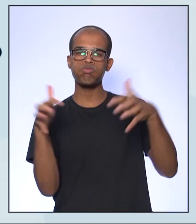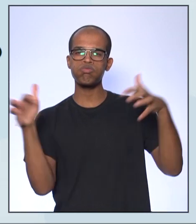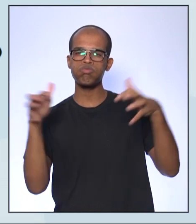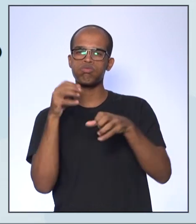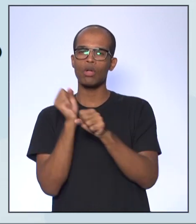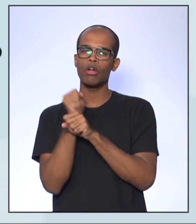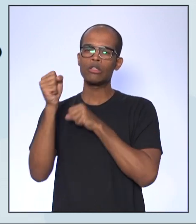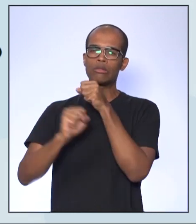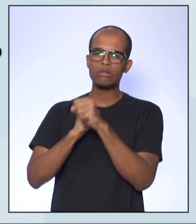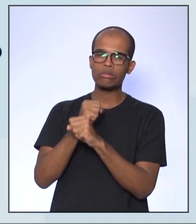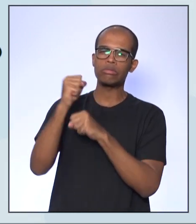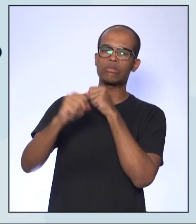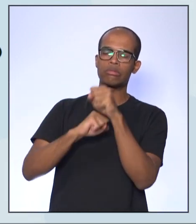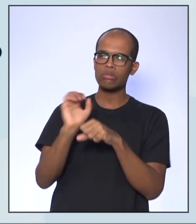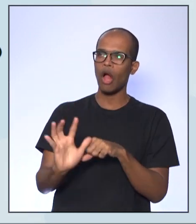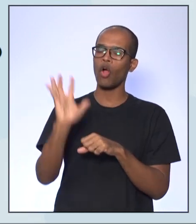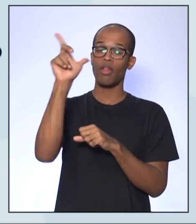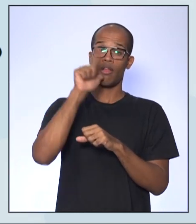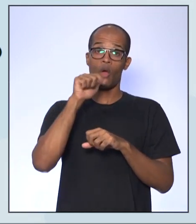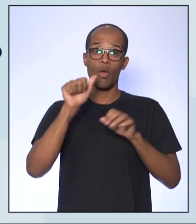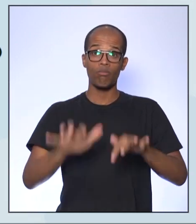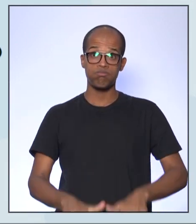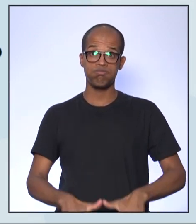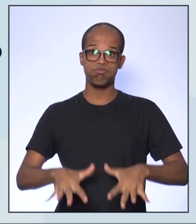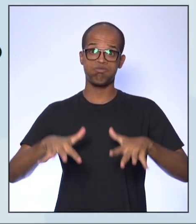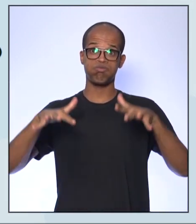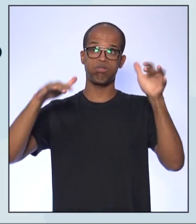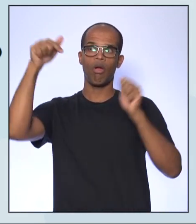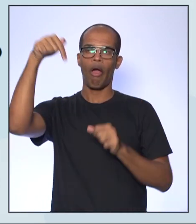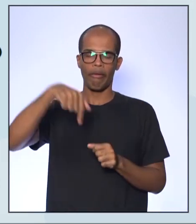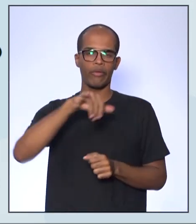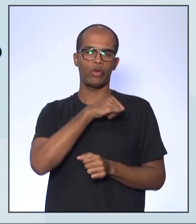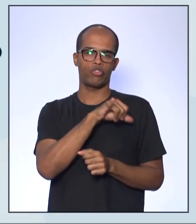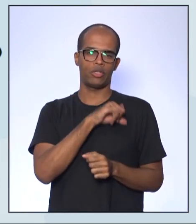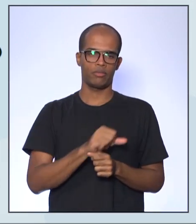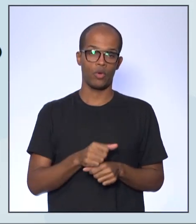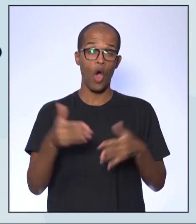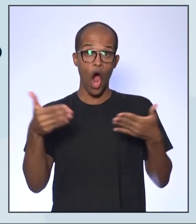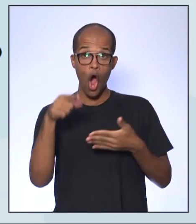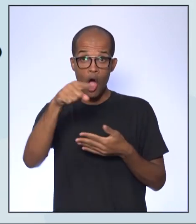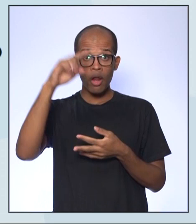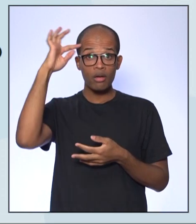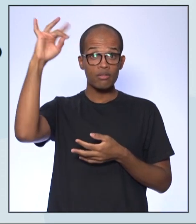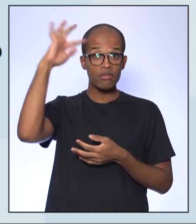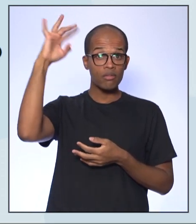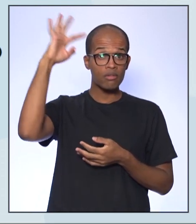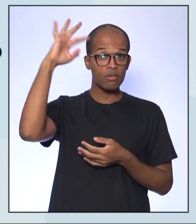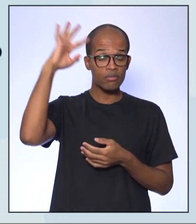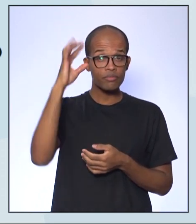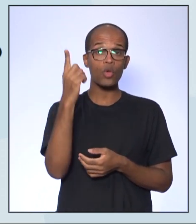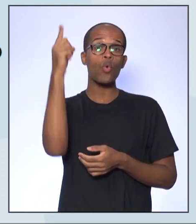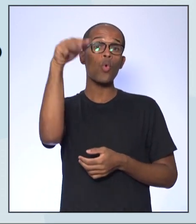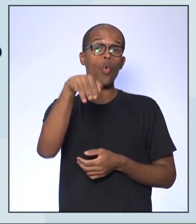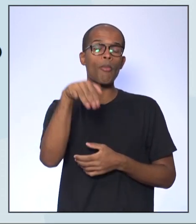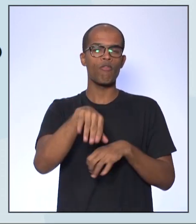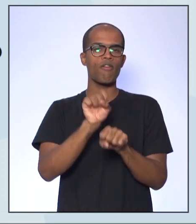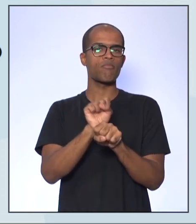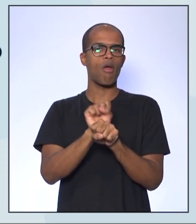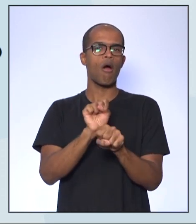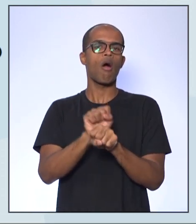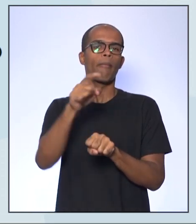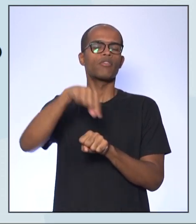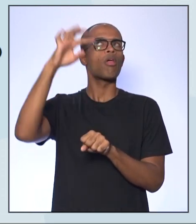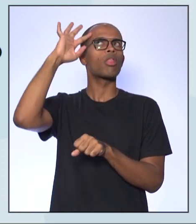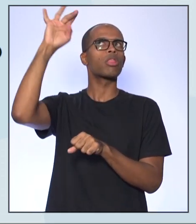no nosso Rio de Janeiro inundações desastrosas. Agora reflita. Vamos deixar um minutinho no chat para